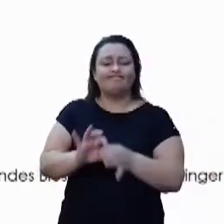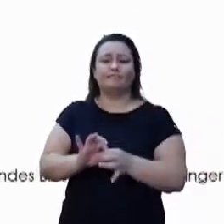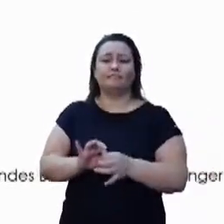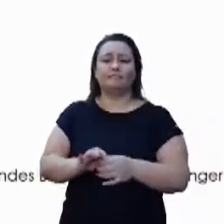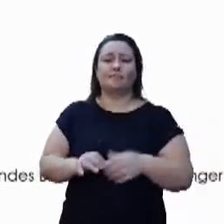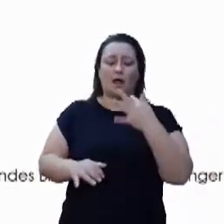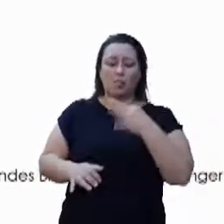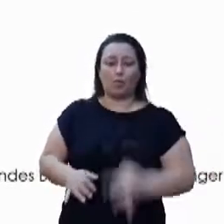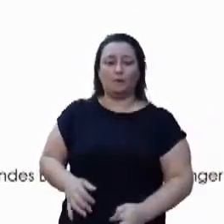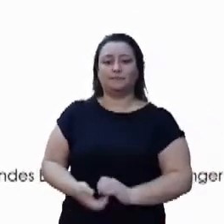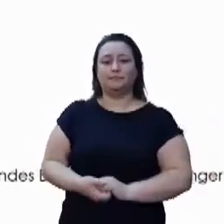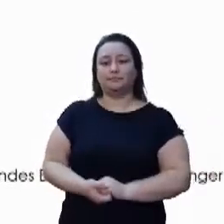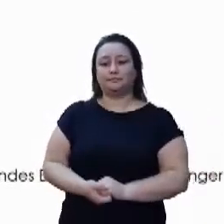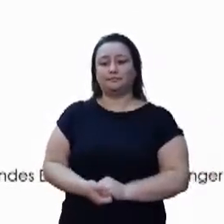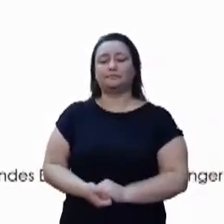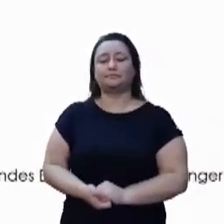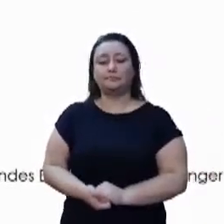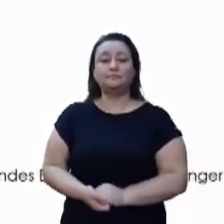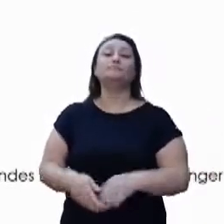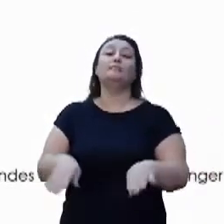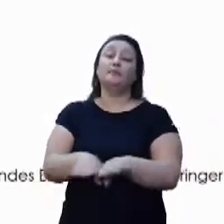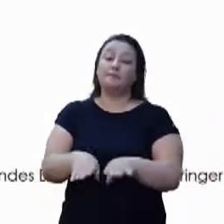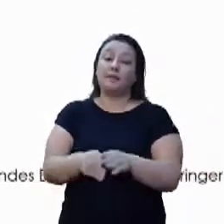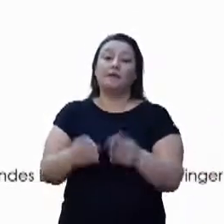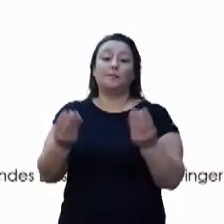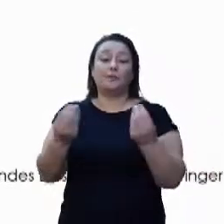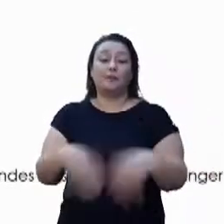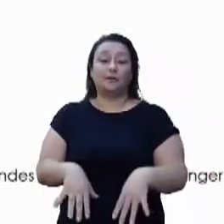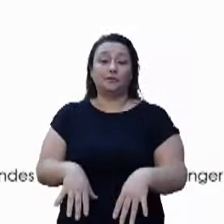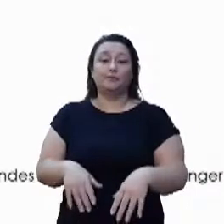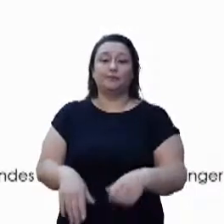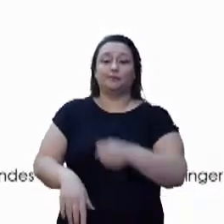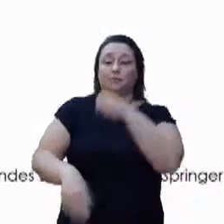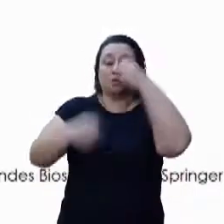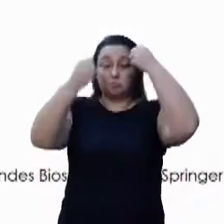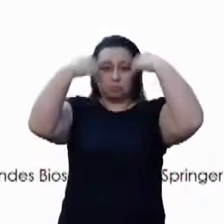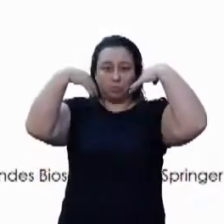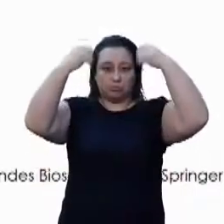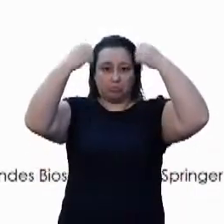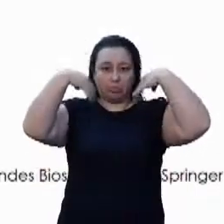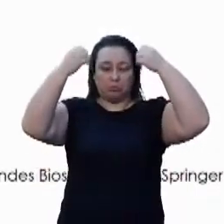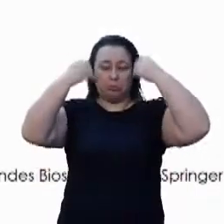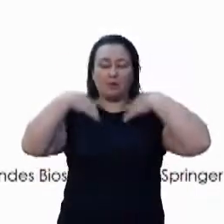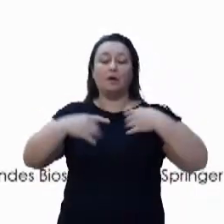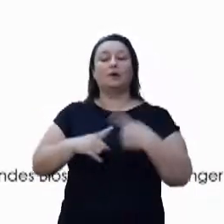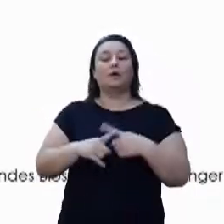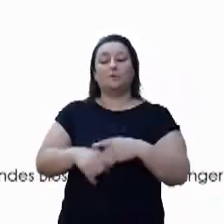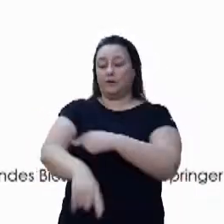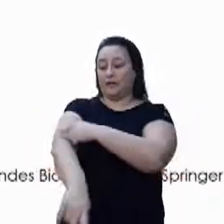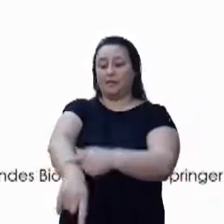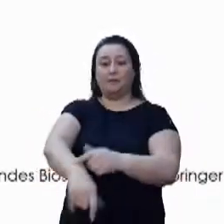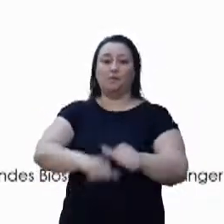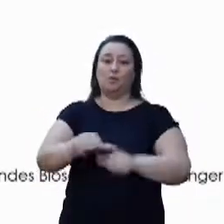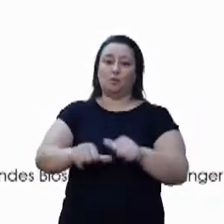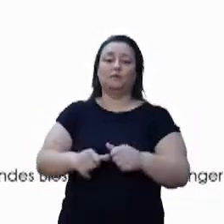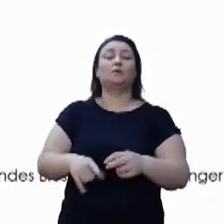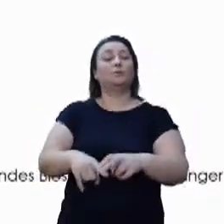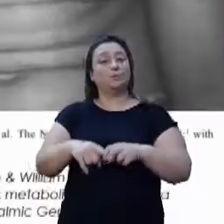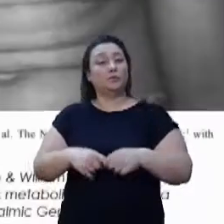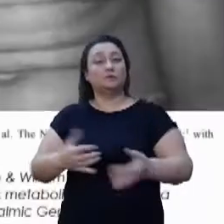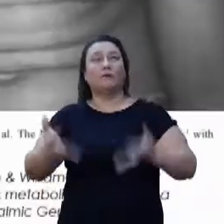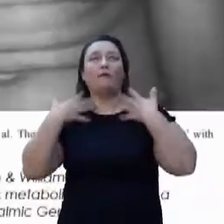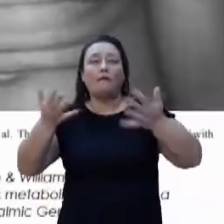prurido. Também um prejuízo da sudorese, por causa da alteração cutânea, que pode levar a uma intolerância ao